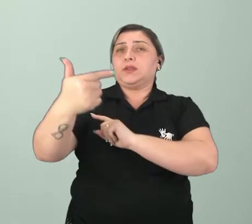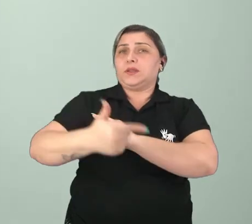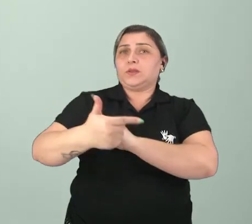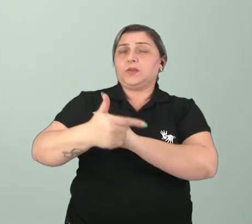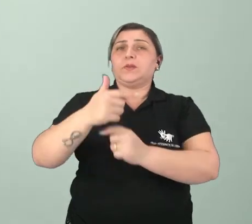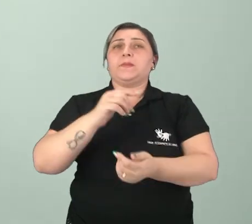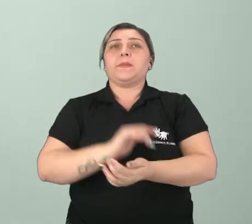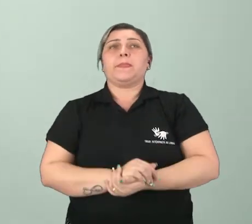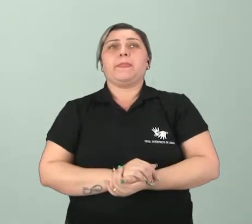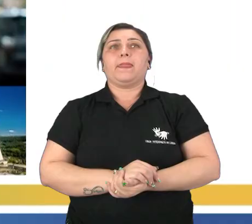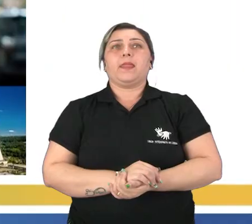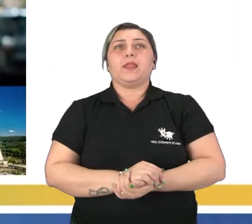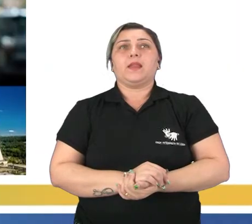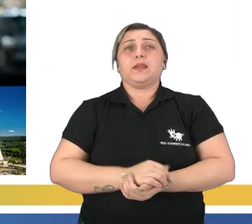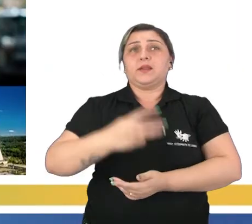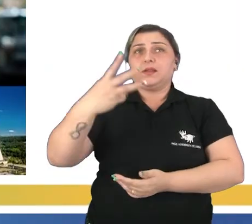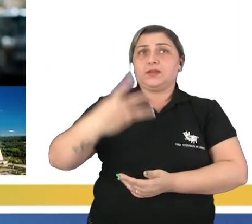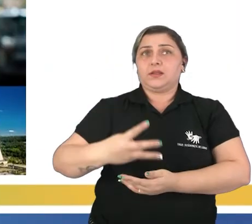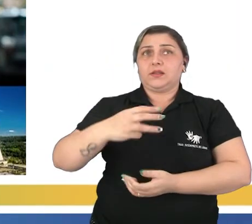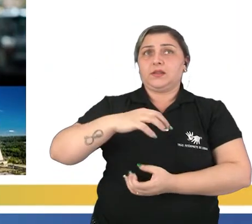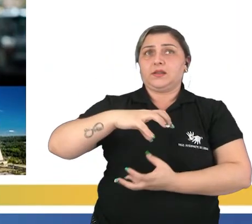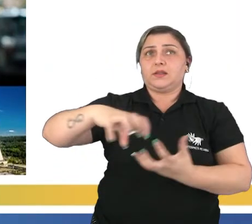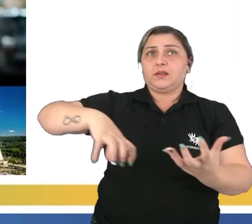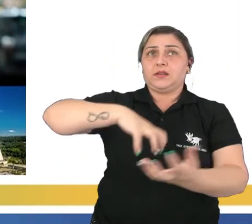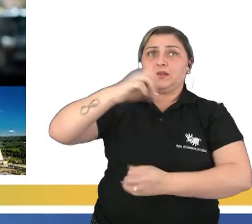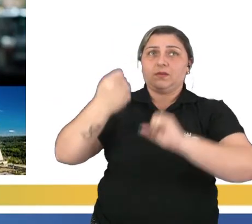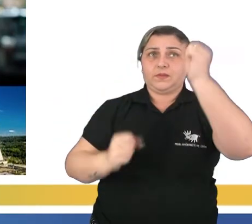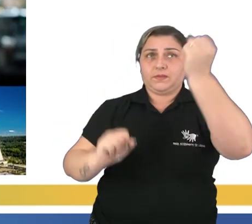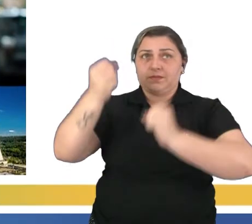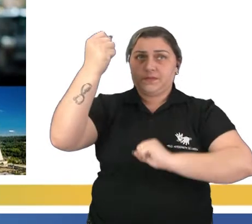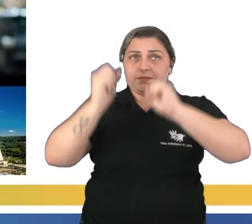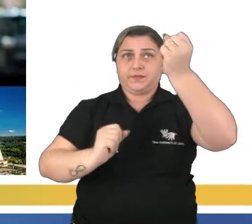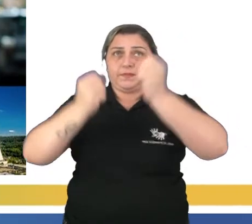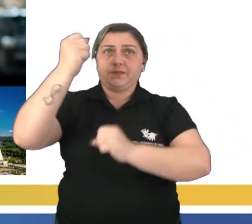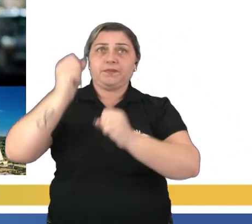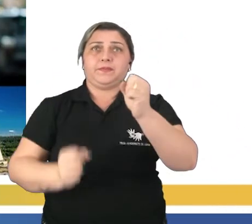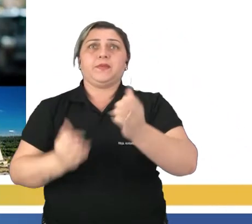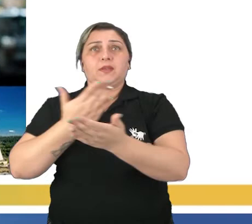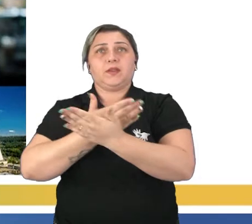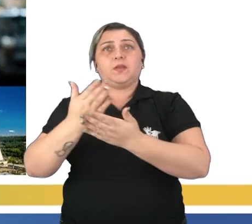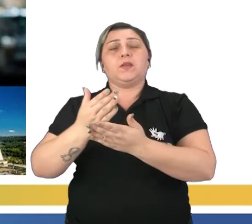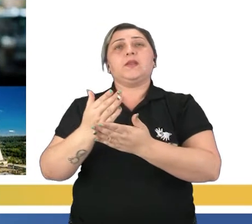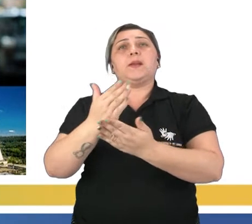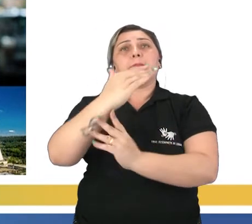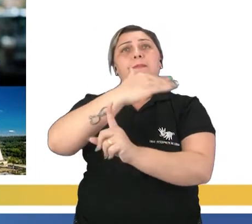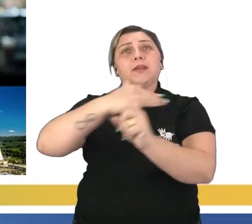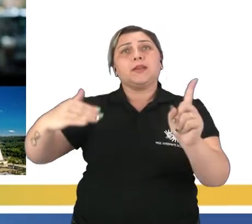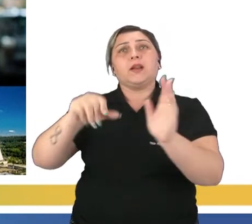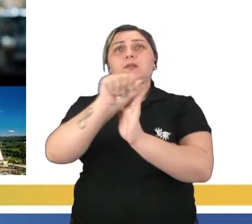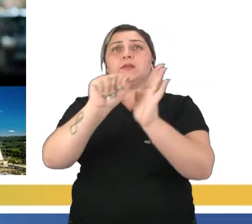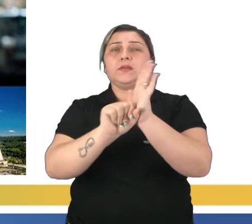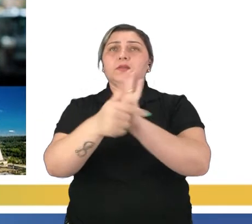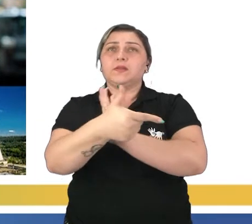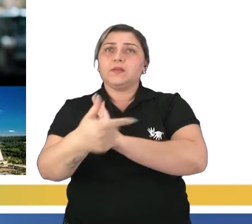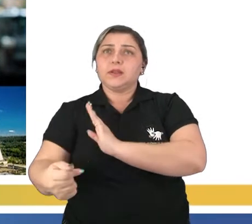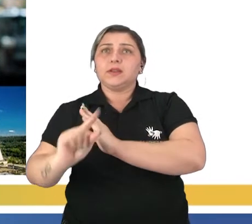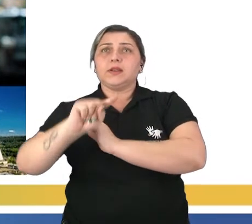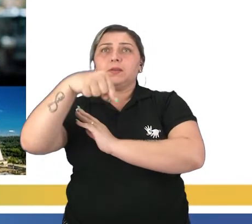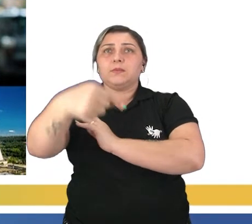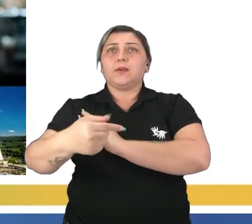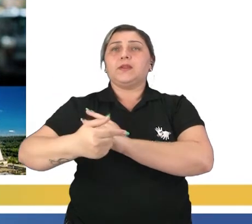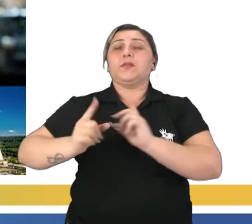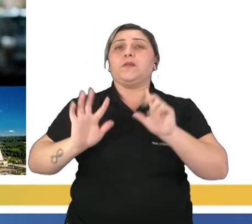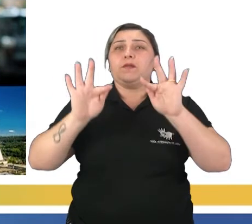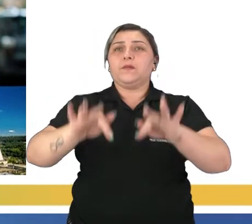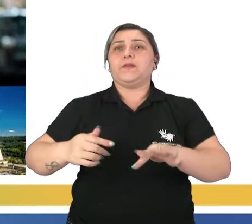fase. A terceira Revolução Industrial. A terceira fase da Revolução Industrial iniciou-se na metade do século XX,